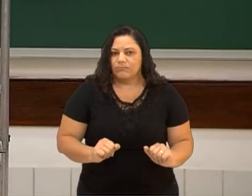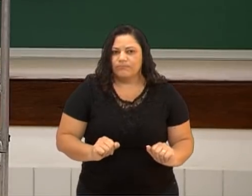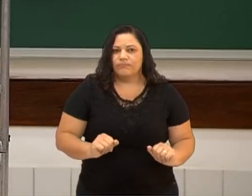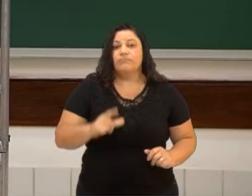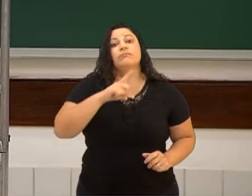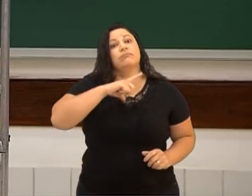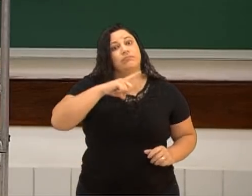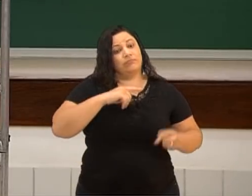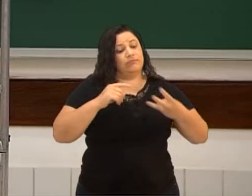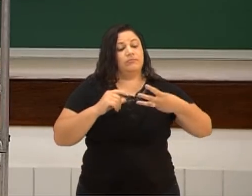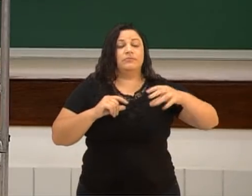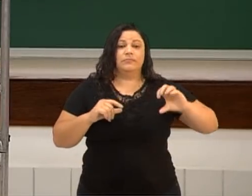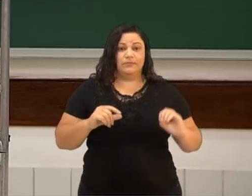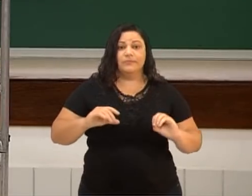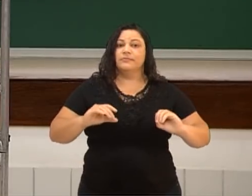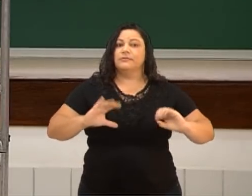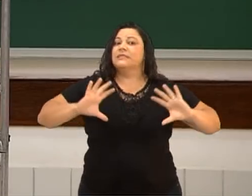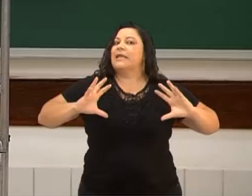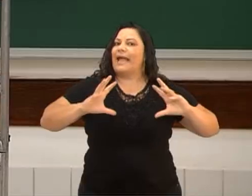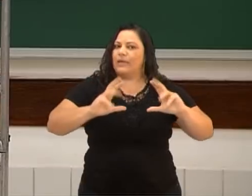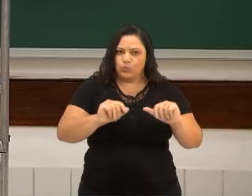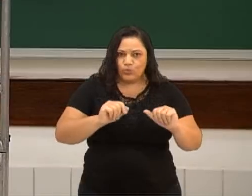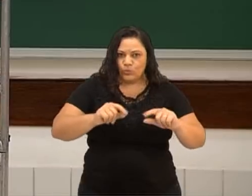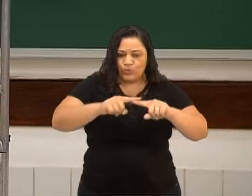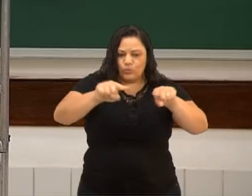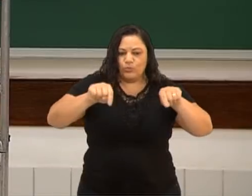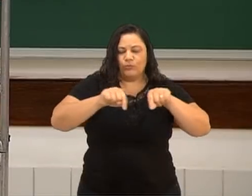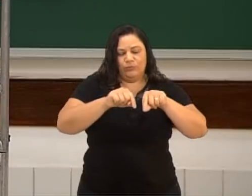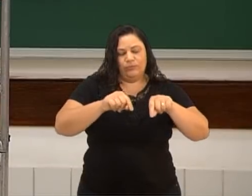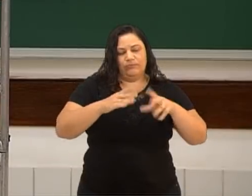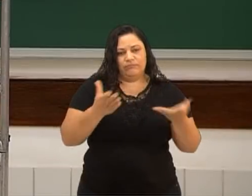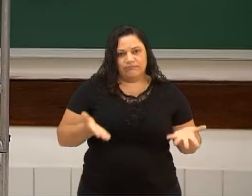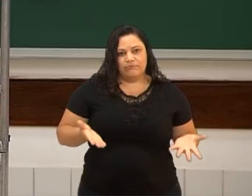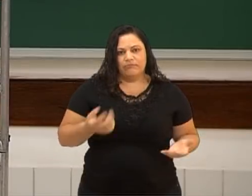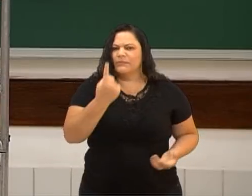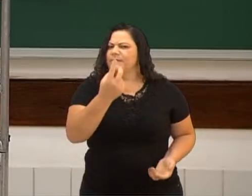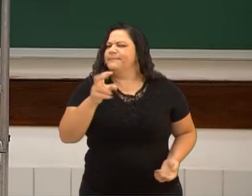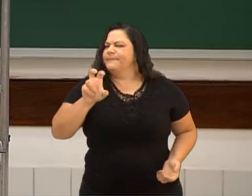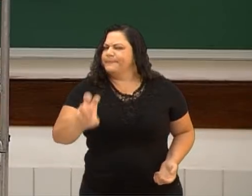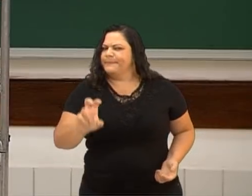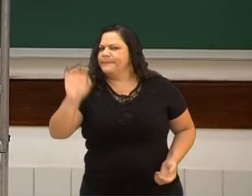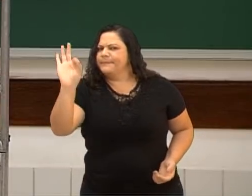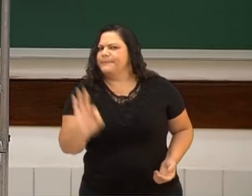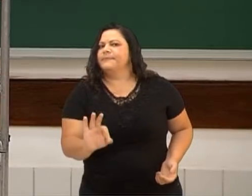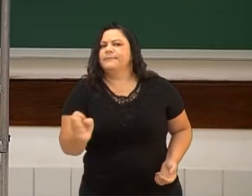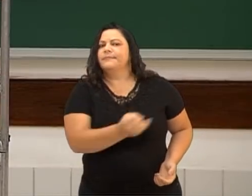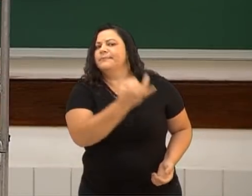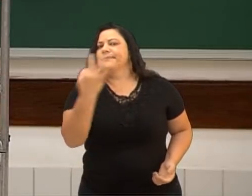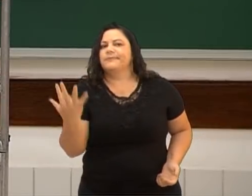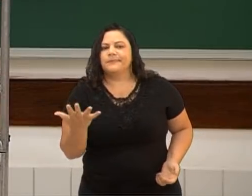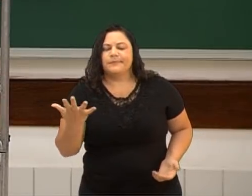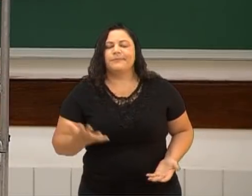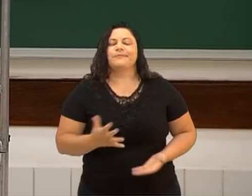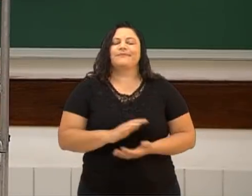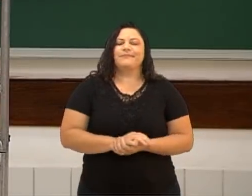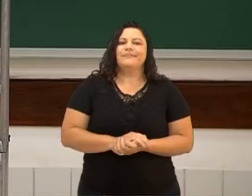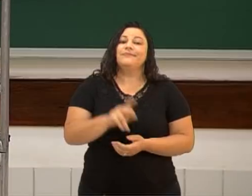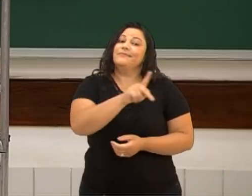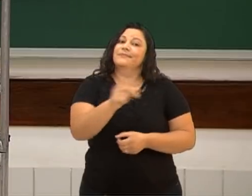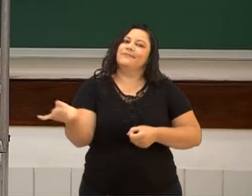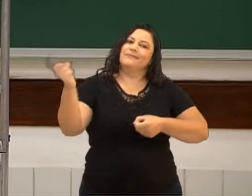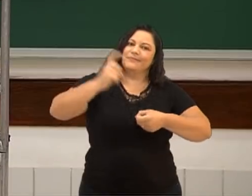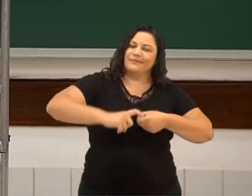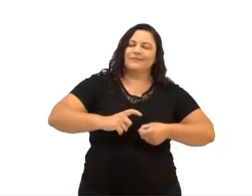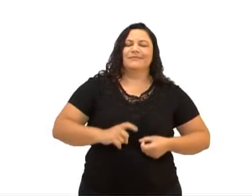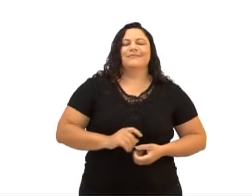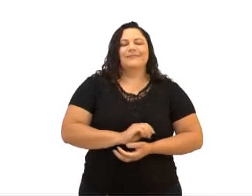alunos, então 30 é o total, 30 é 100%. E 15 vai ser quantos por cento? A professora já volta para corrigir